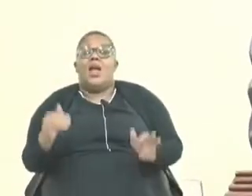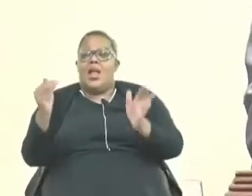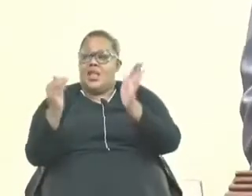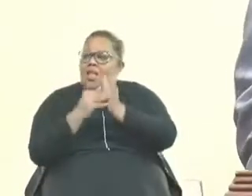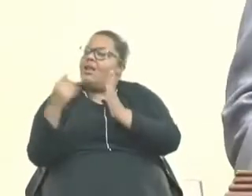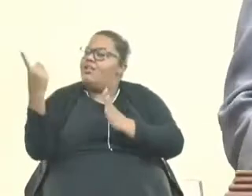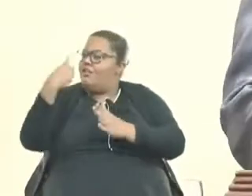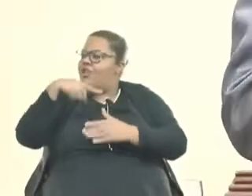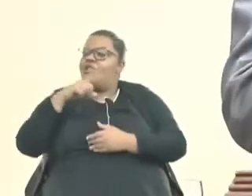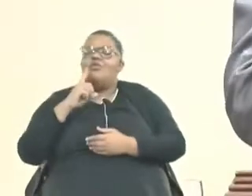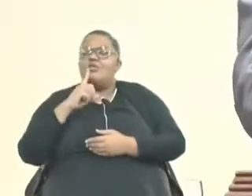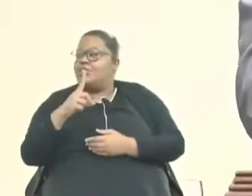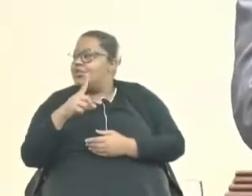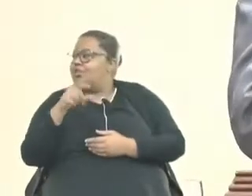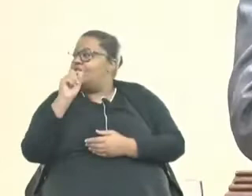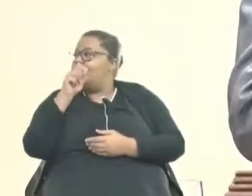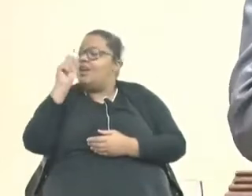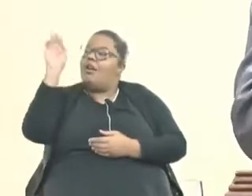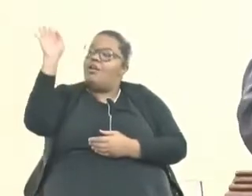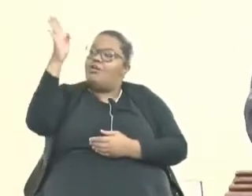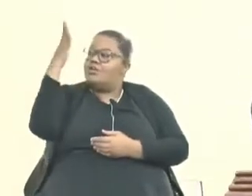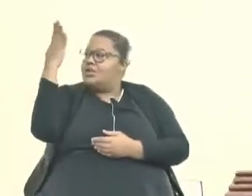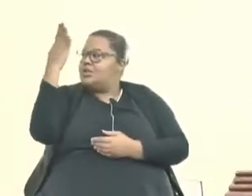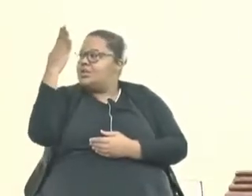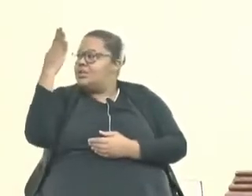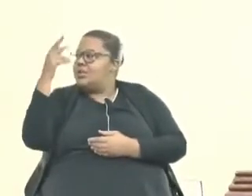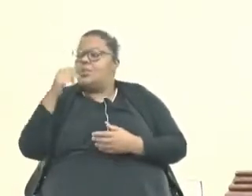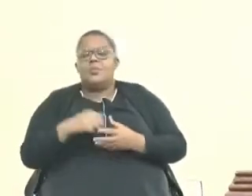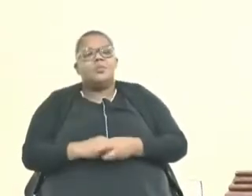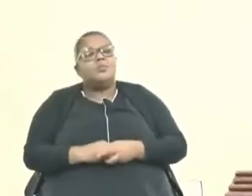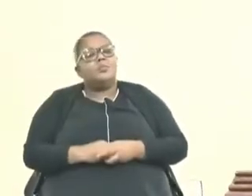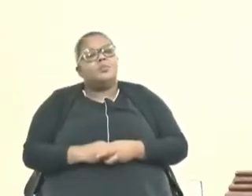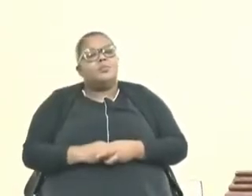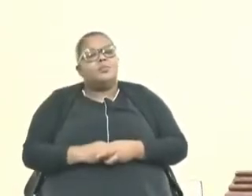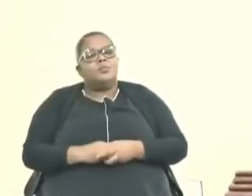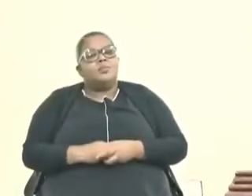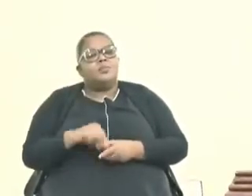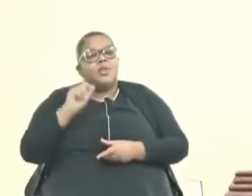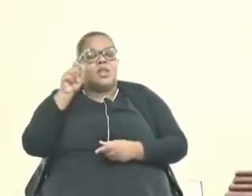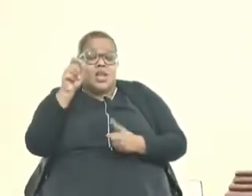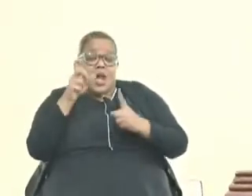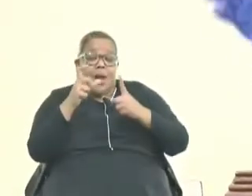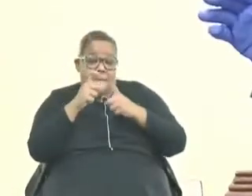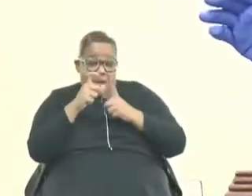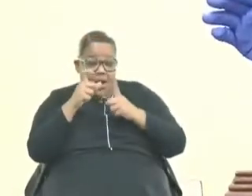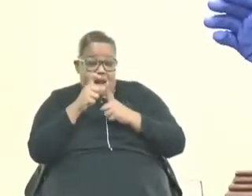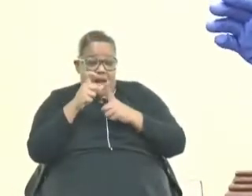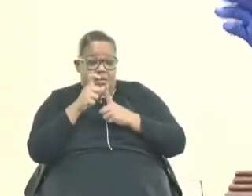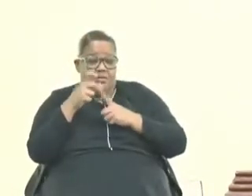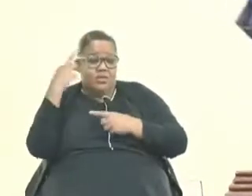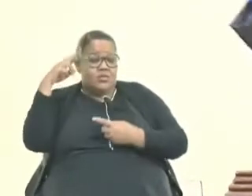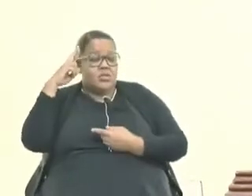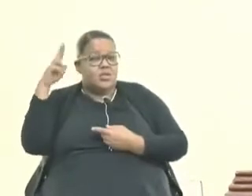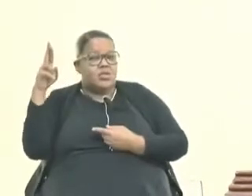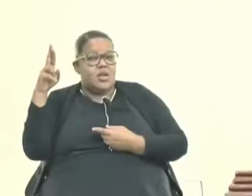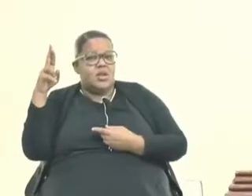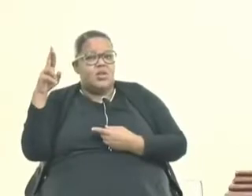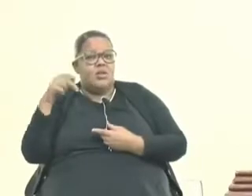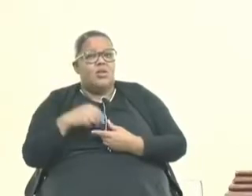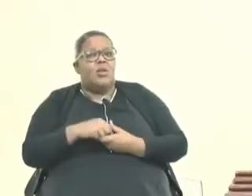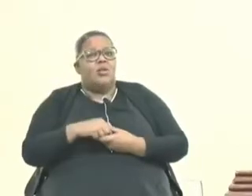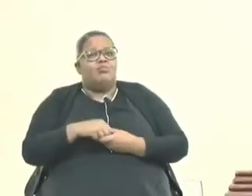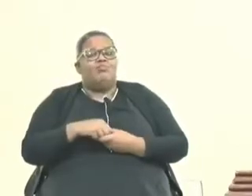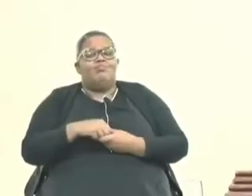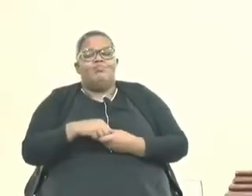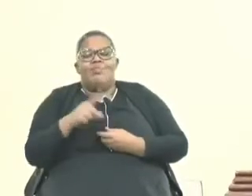chegou o dia que aconteceu algo inesperado a palavra do Senhor Passou por ele e foi